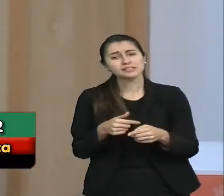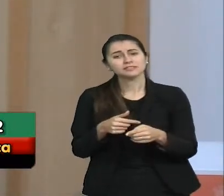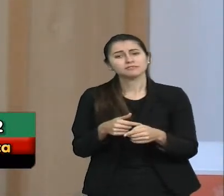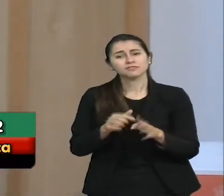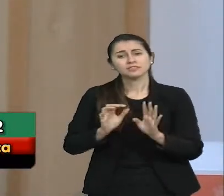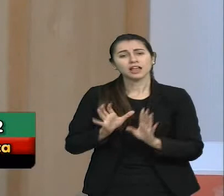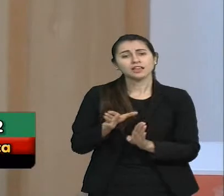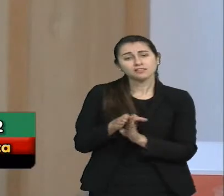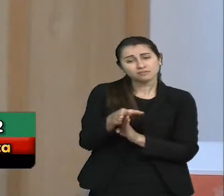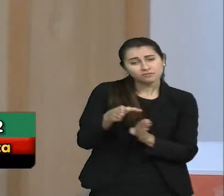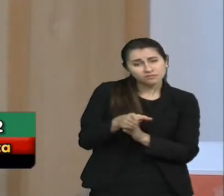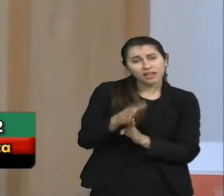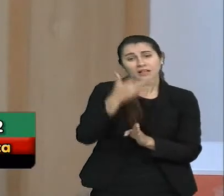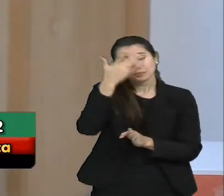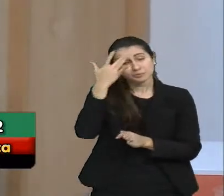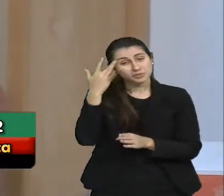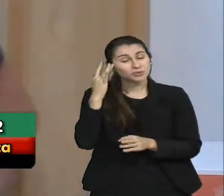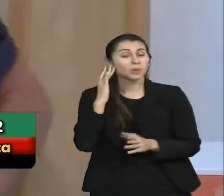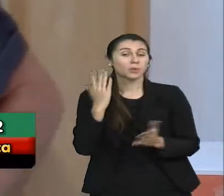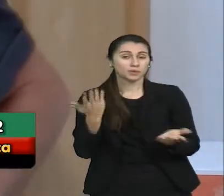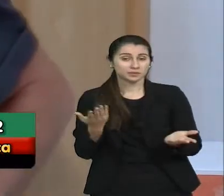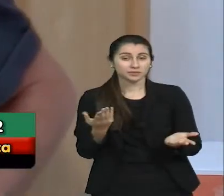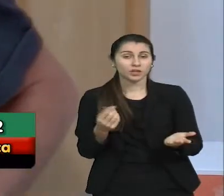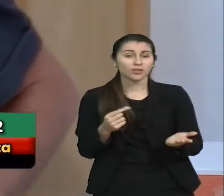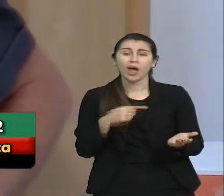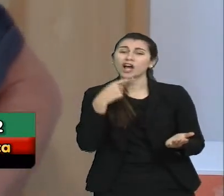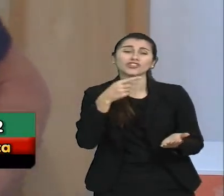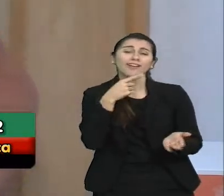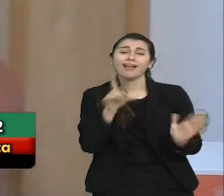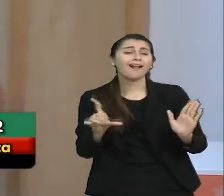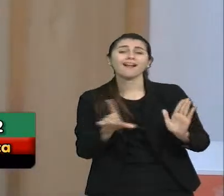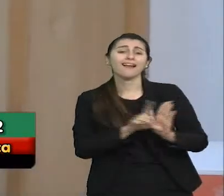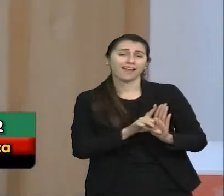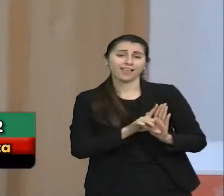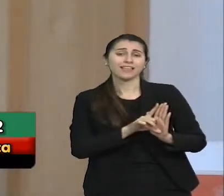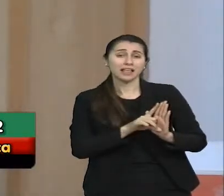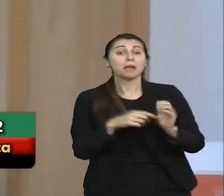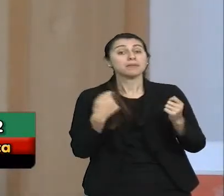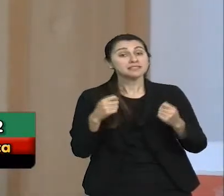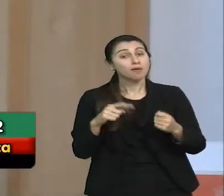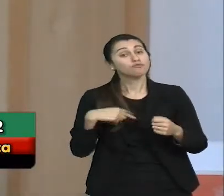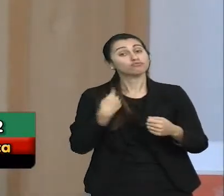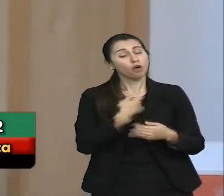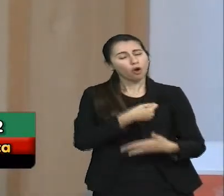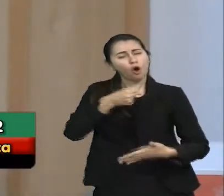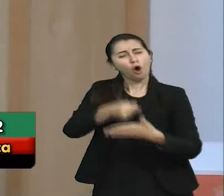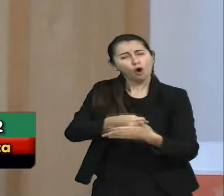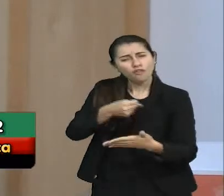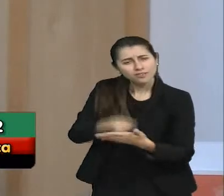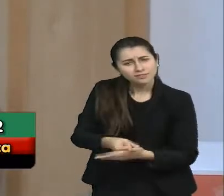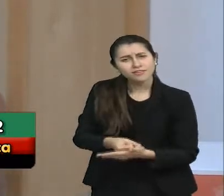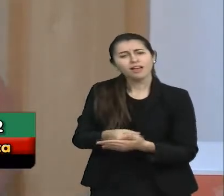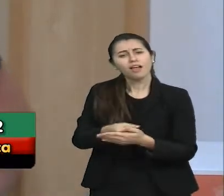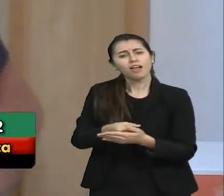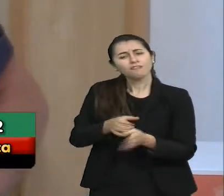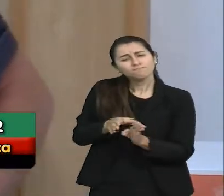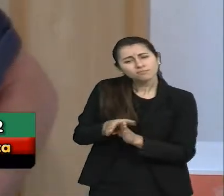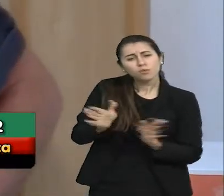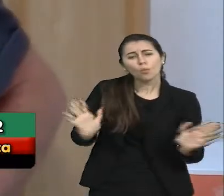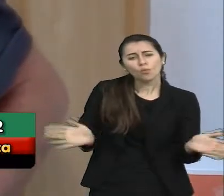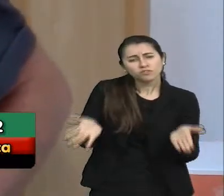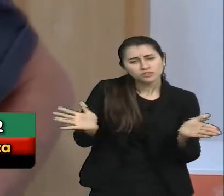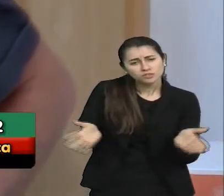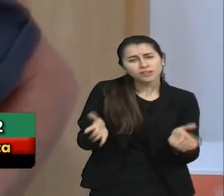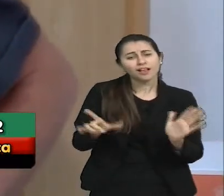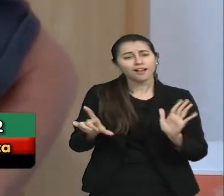nosso. Como eu sempre falo, não adianta ter apenas uma lei. Precisamos convencer o ser humano da importância dessa lei. E eu